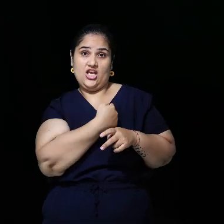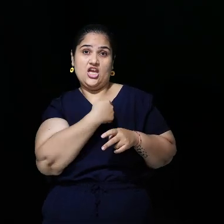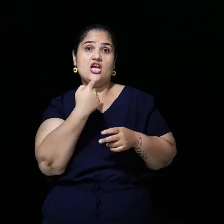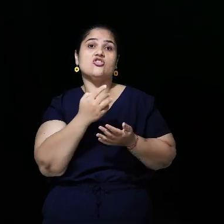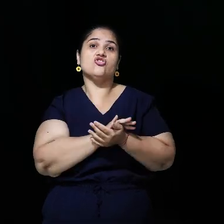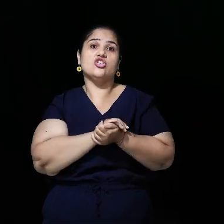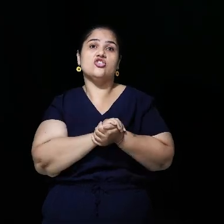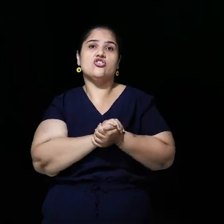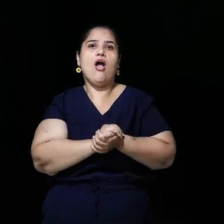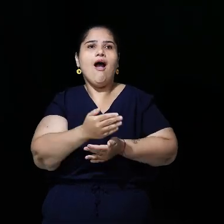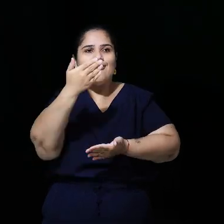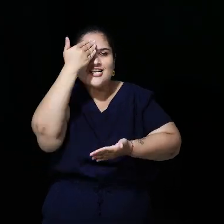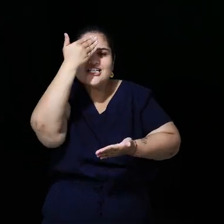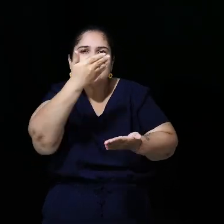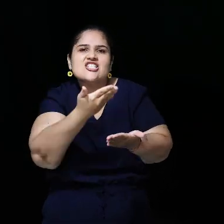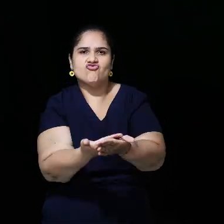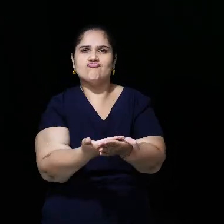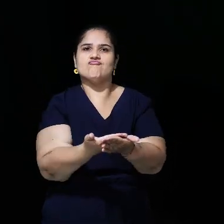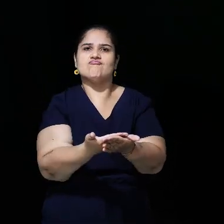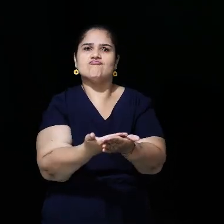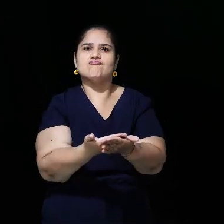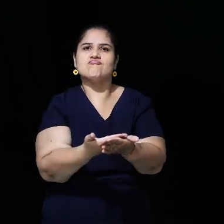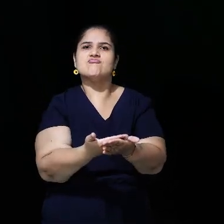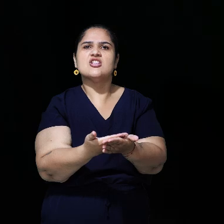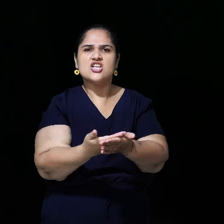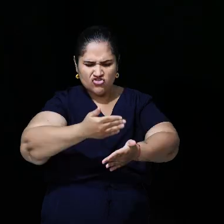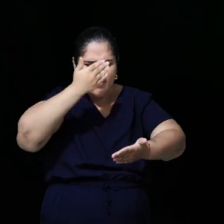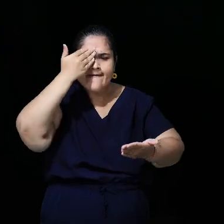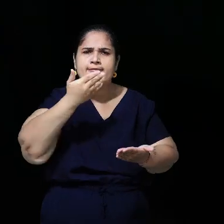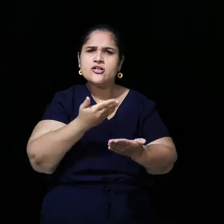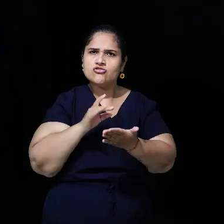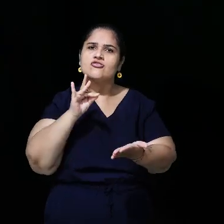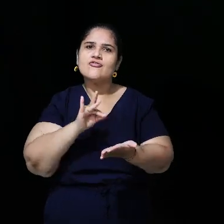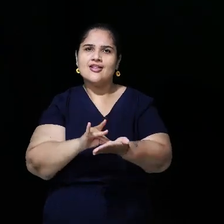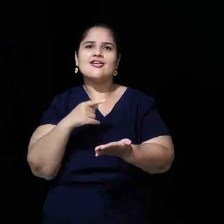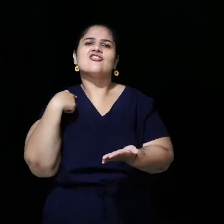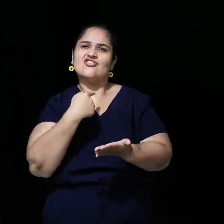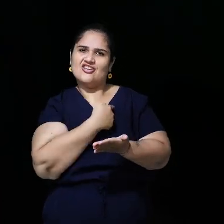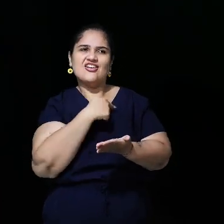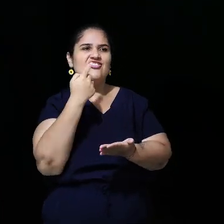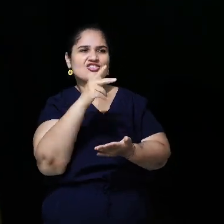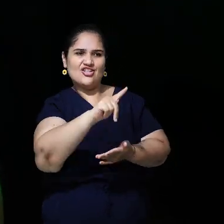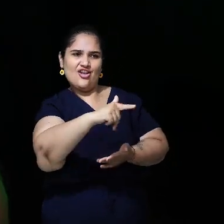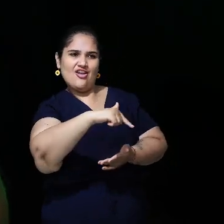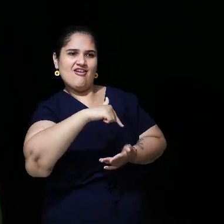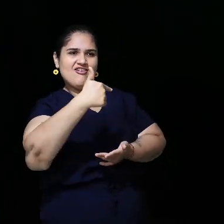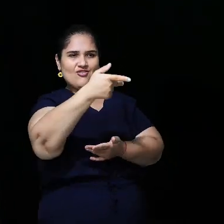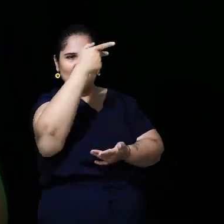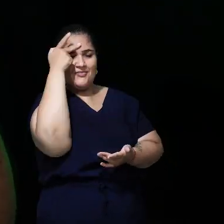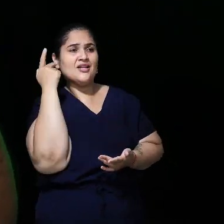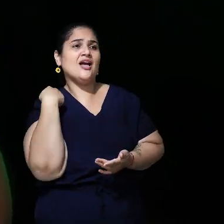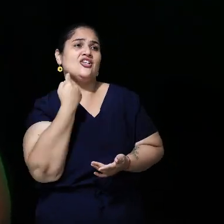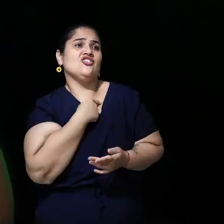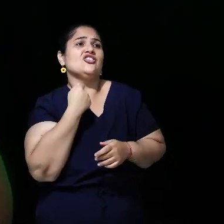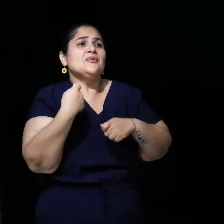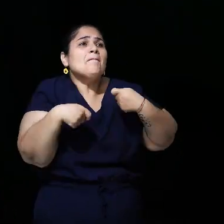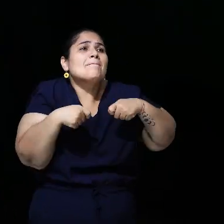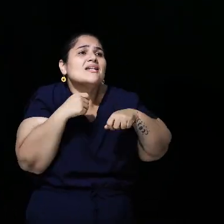quando a gente tá com a depressão, a gente confia muito nas pessoas. A gente tem aquela necessidade de conversar,